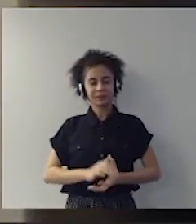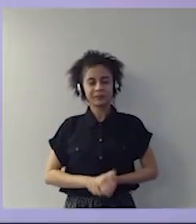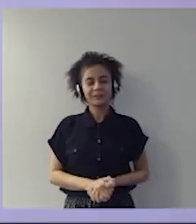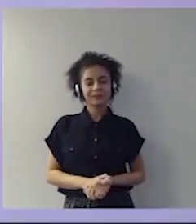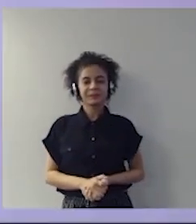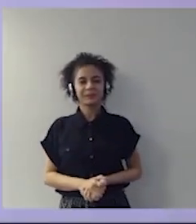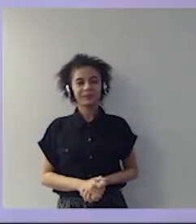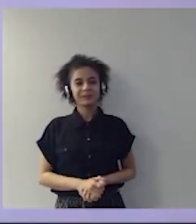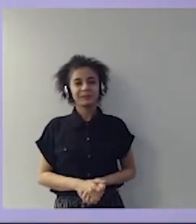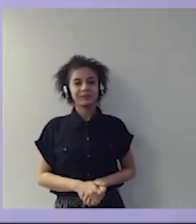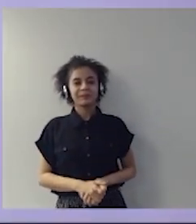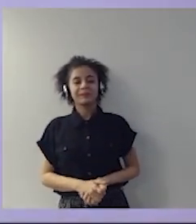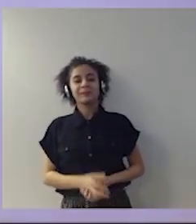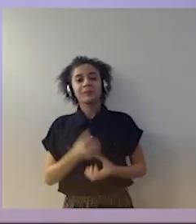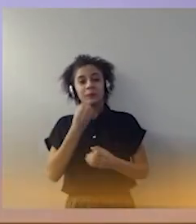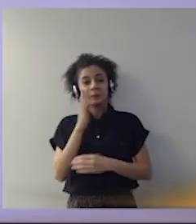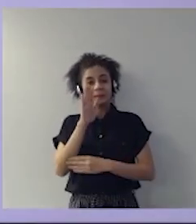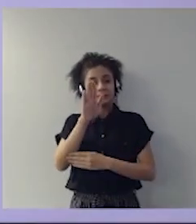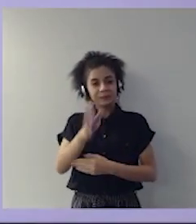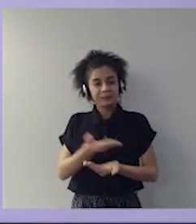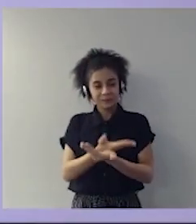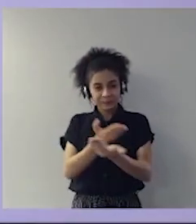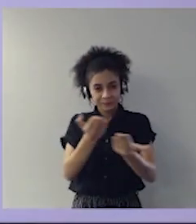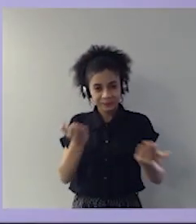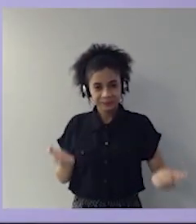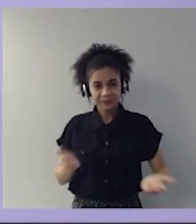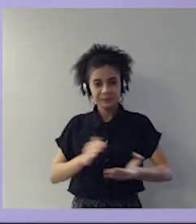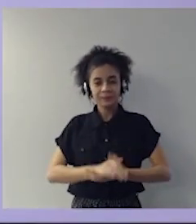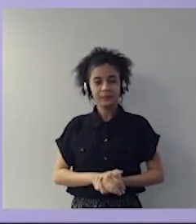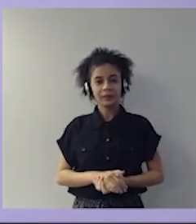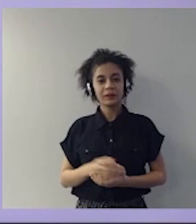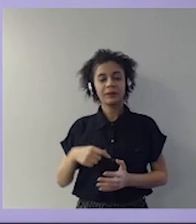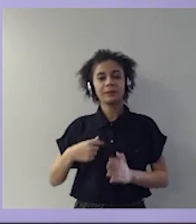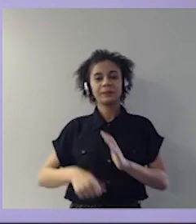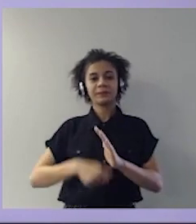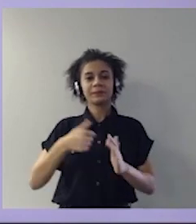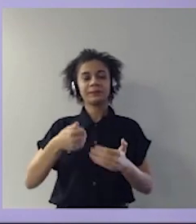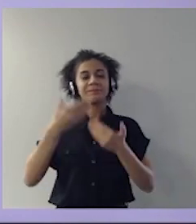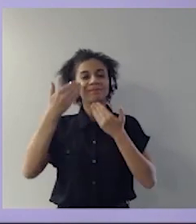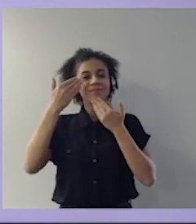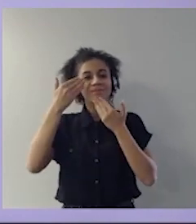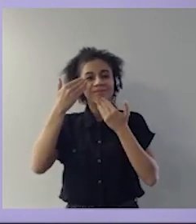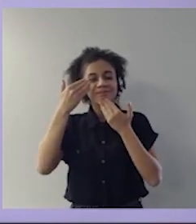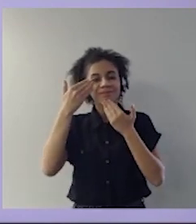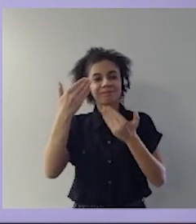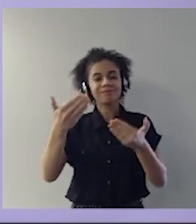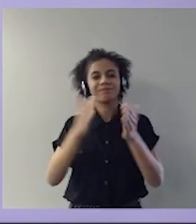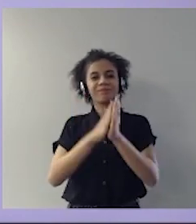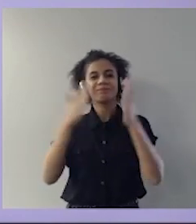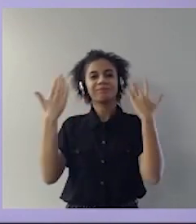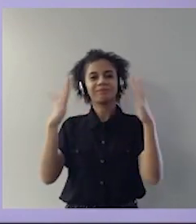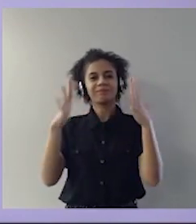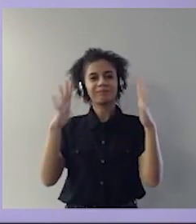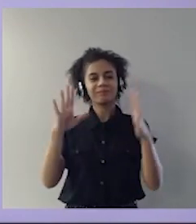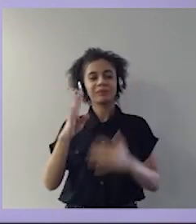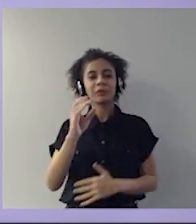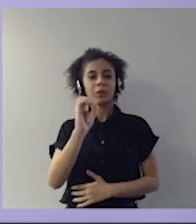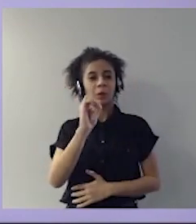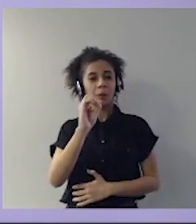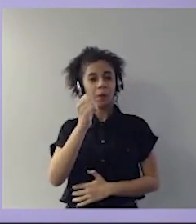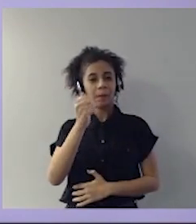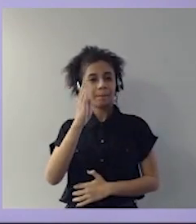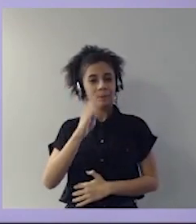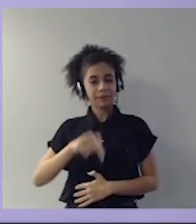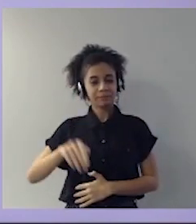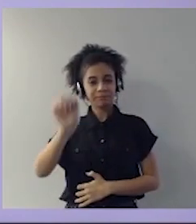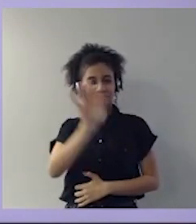Muito boa tarde a todas e todas. Eu queria, em primeiro lugar, agradecer imensamente e parabenizar a OAB Nacional. Para